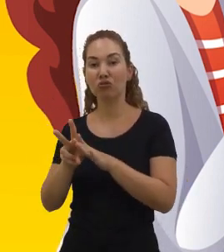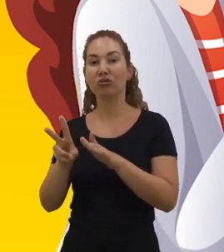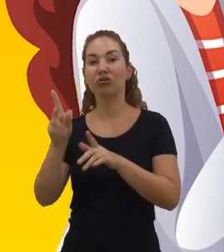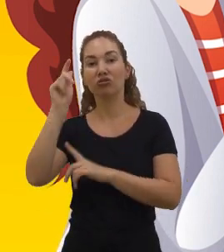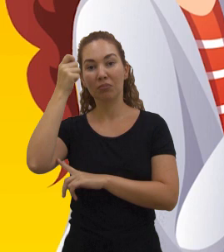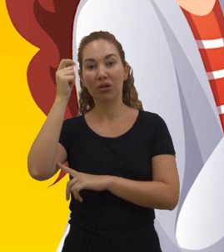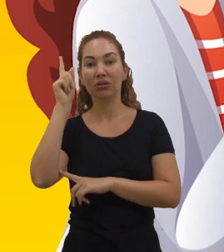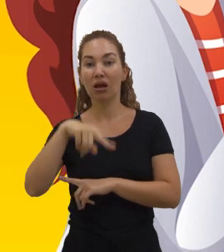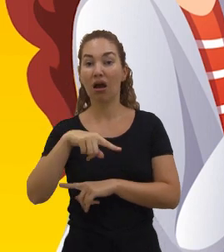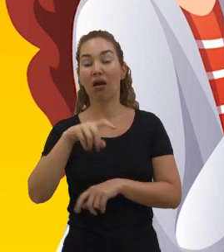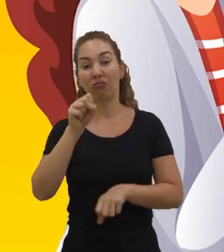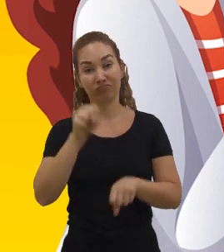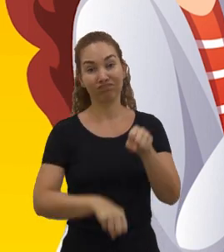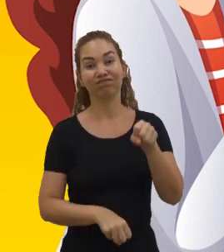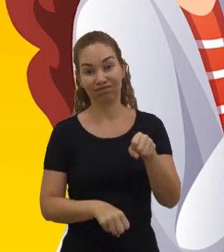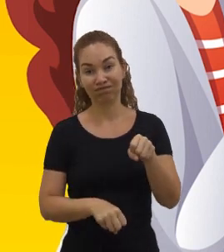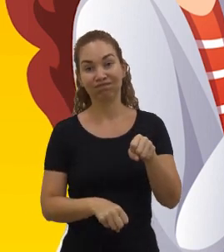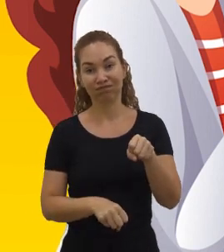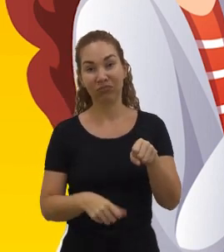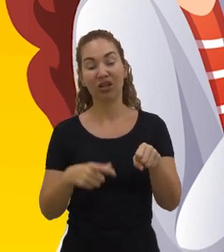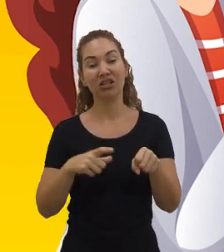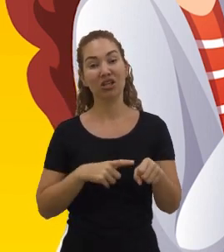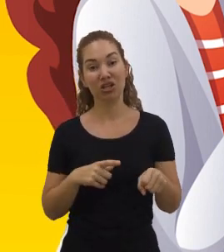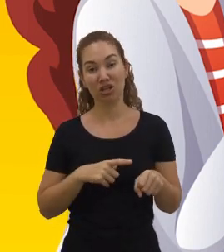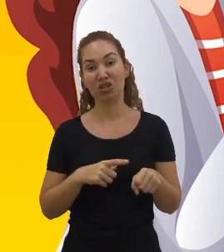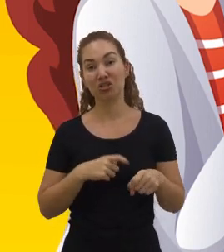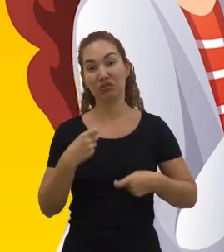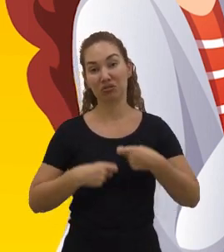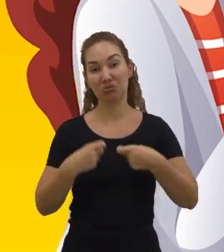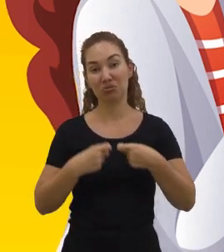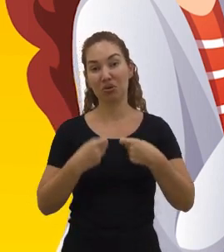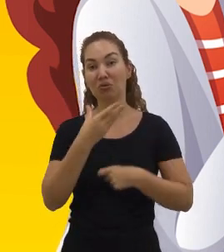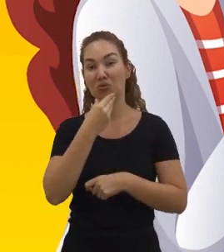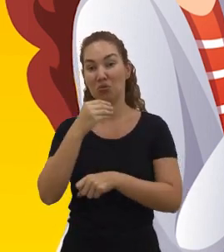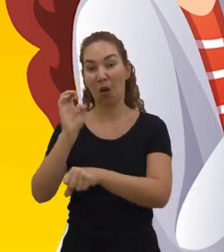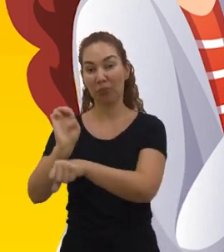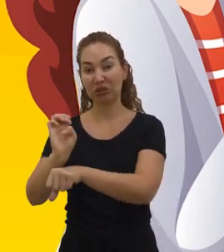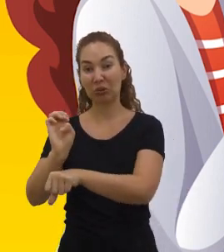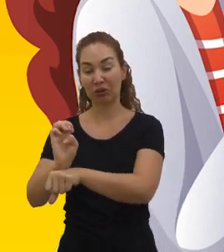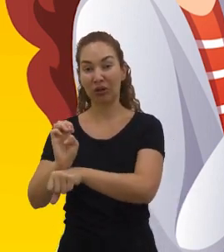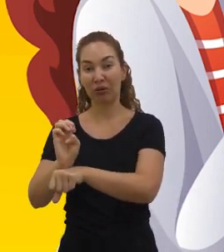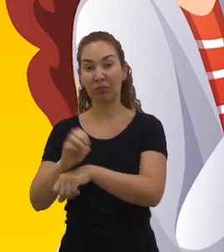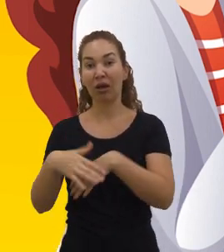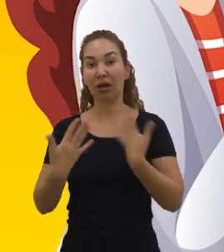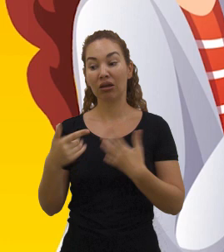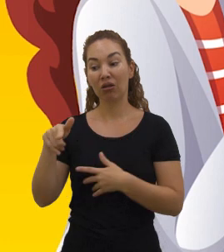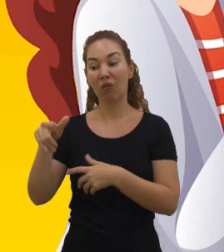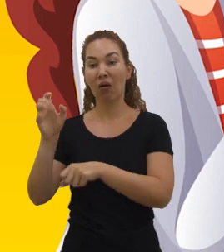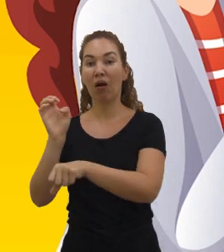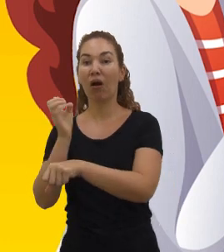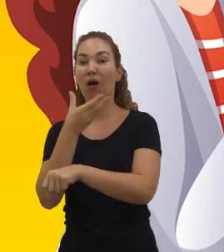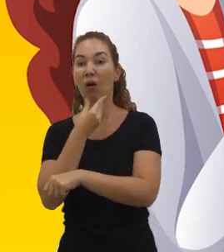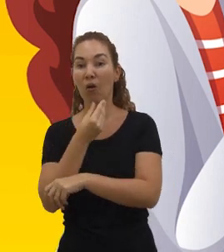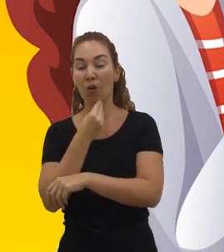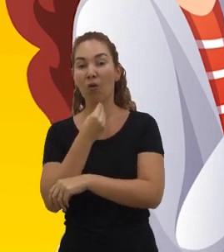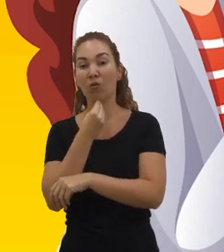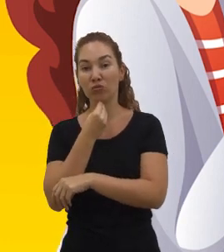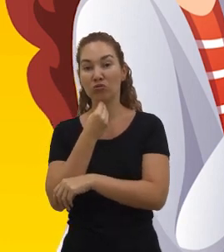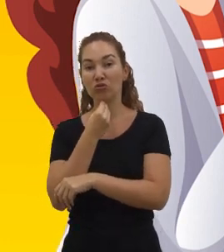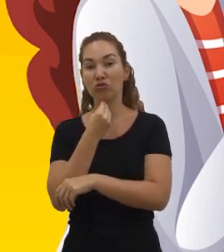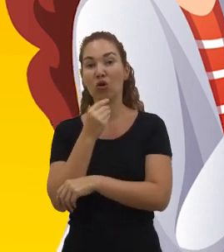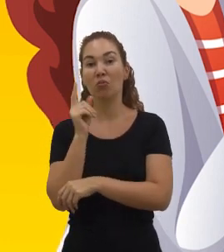eram vítimas de estupro, né? E tinham relações com os homens europeus, enquanto os homens pretos e indígenas